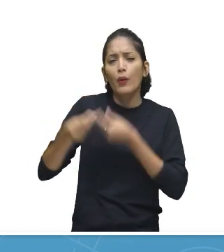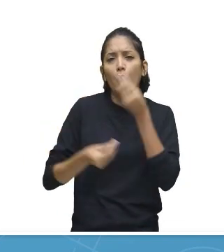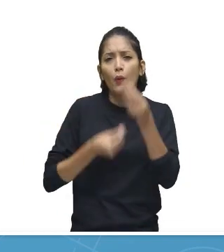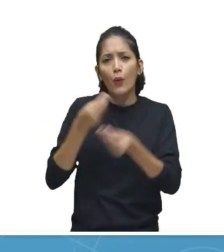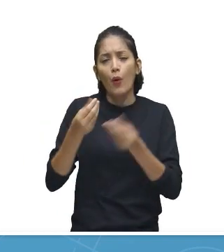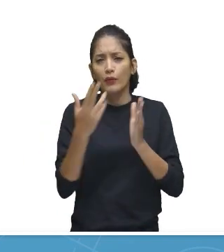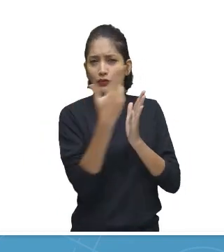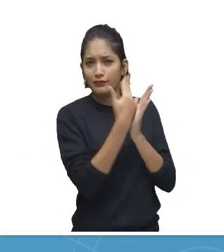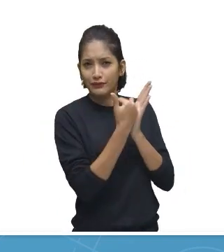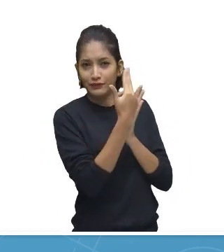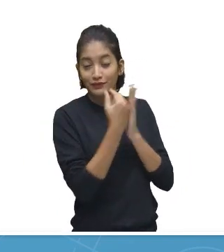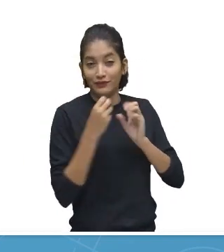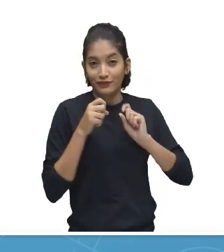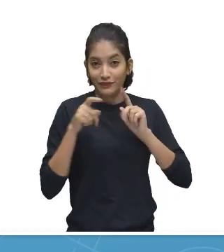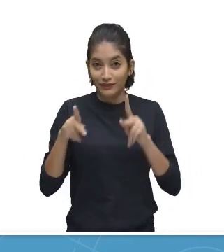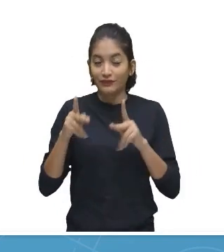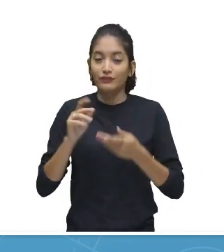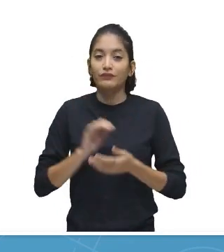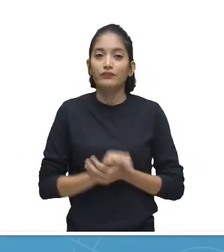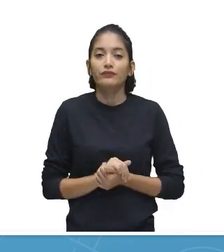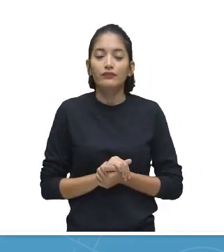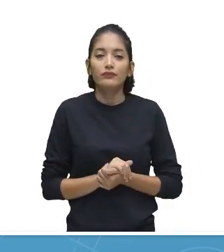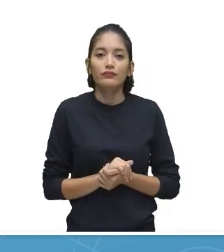esse desenho, certo?